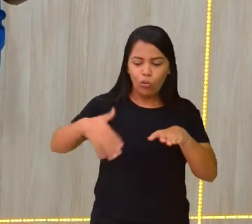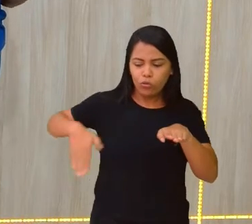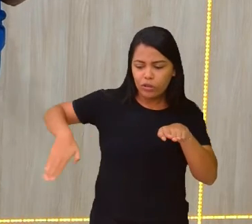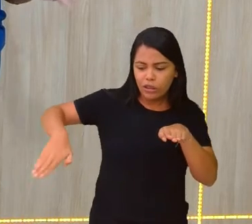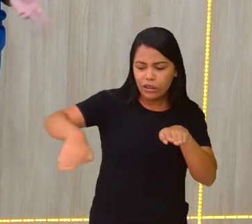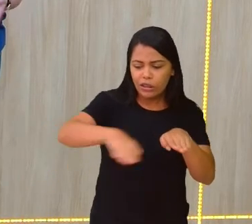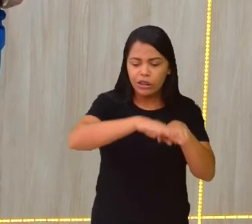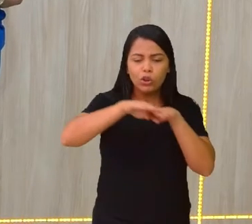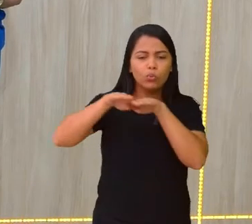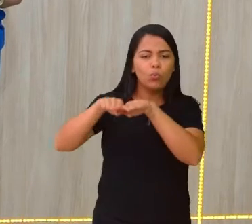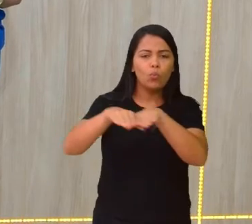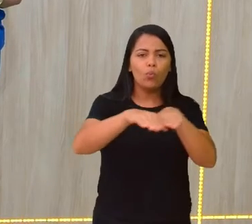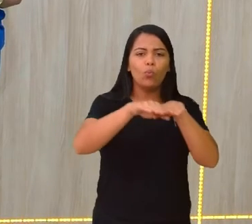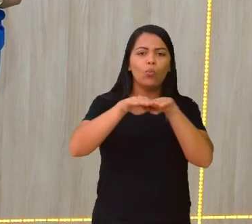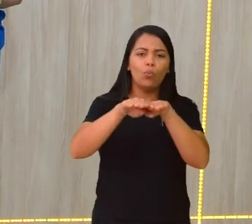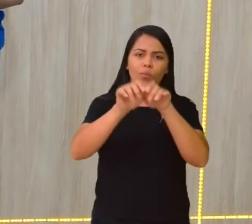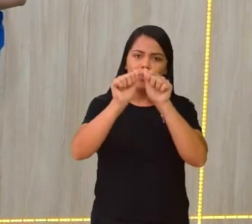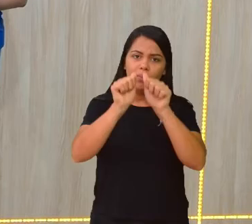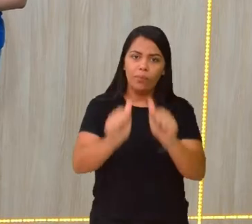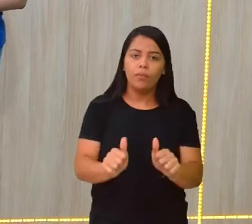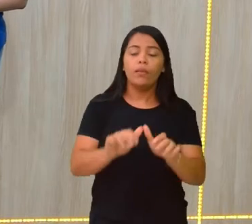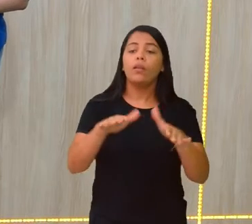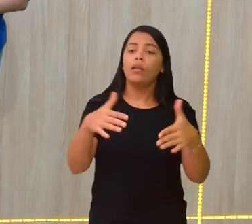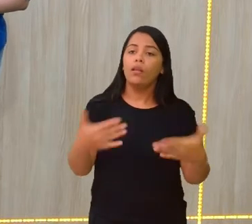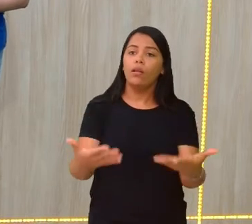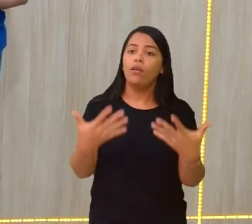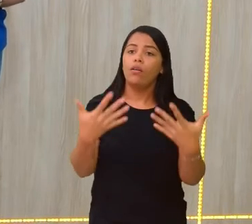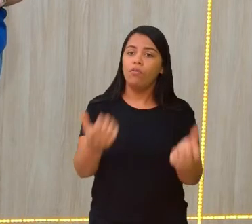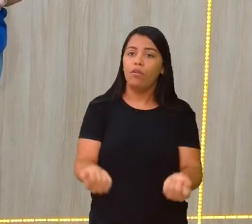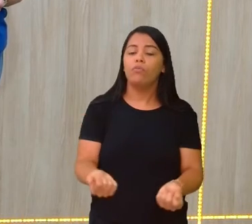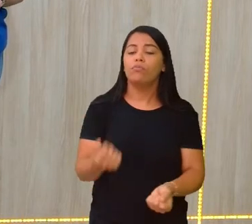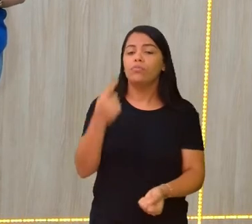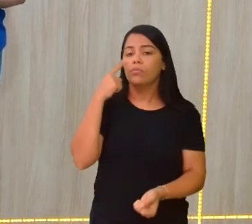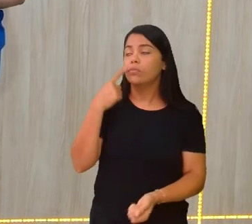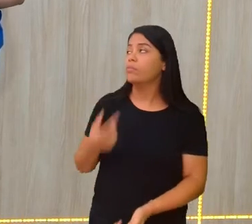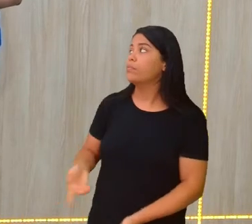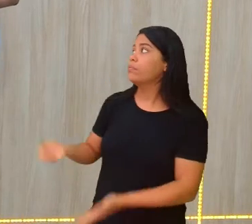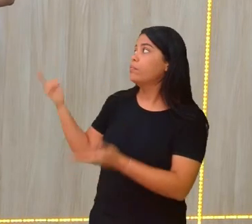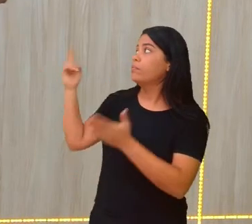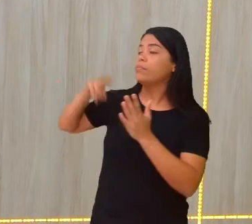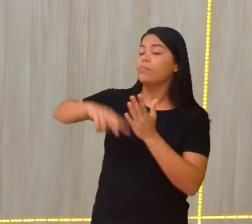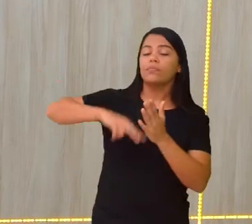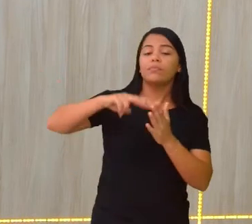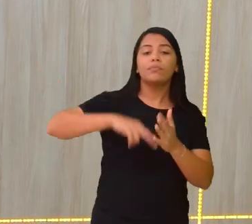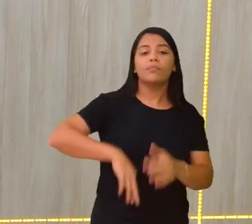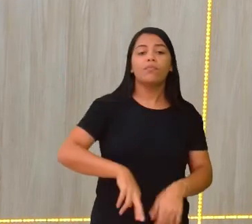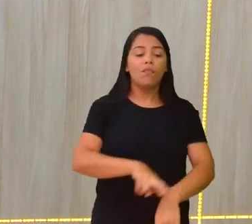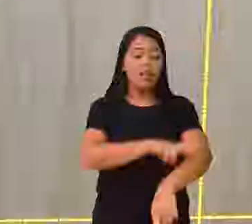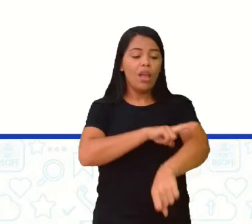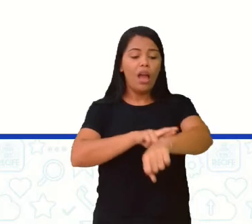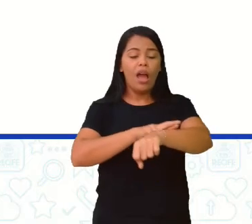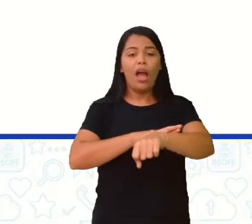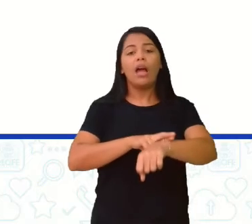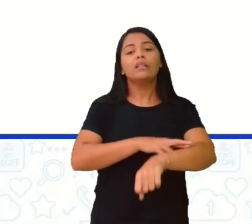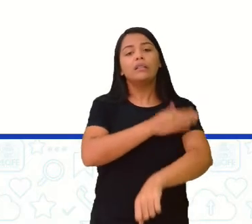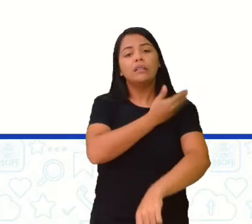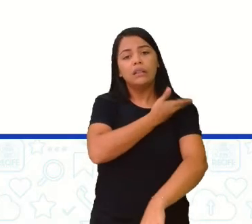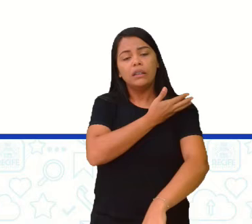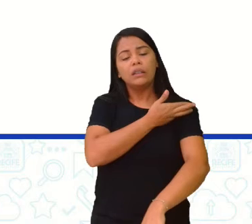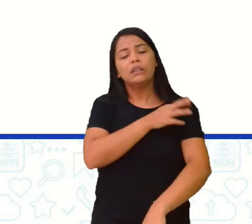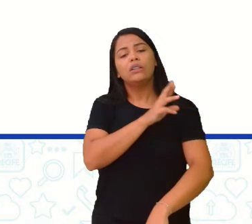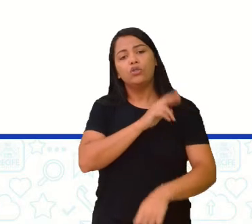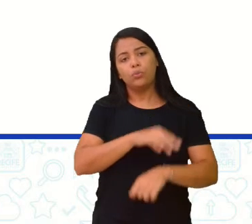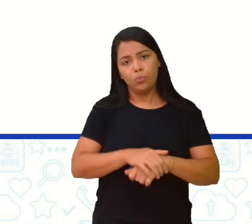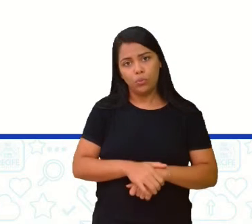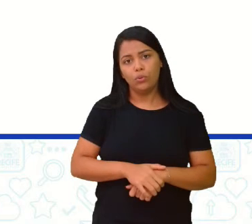sem distinção de natureza alguma, tá certo? Então, vamos dar uma lidinha aí, ó. Racismo ambiental no Brasil. O